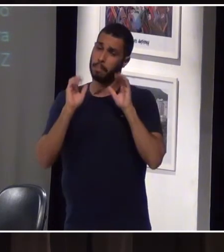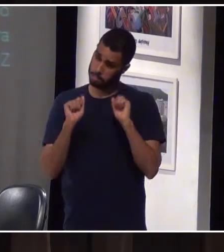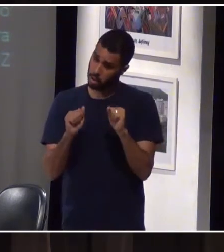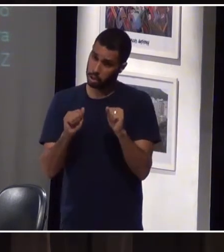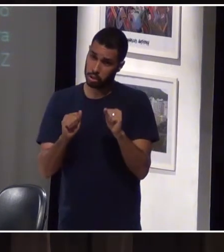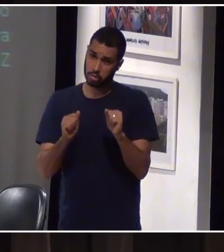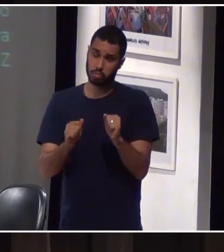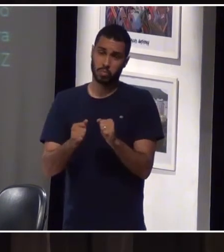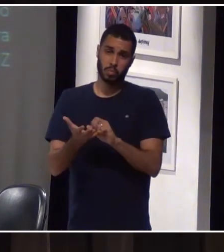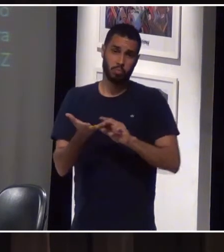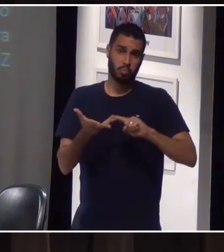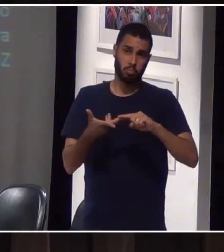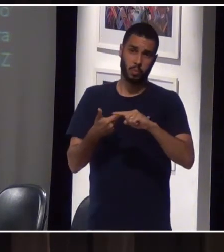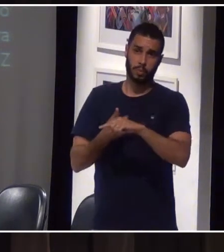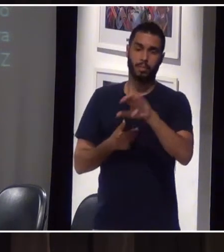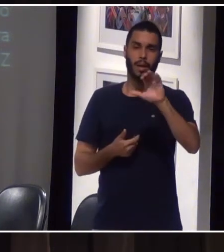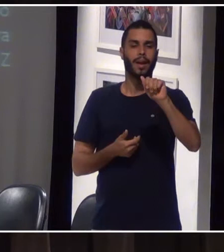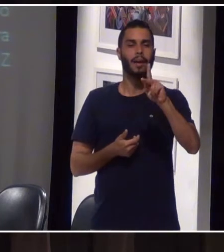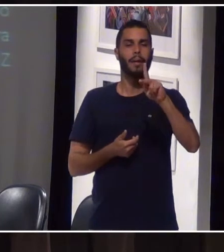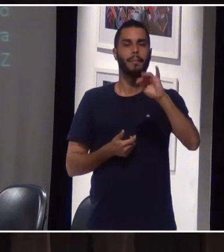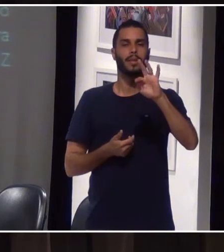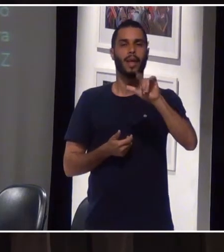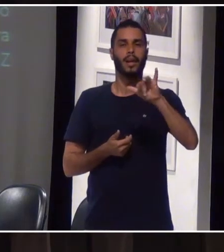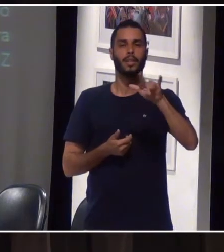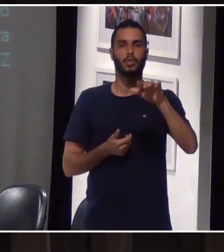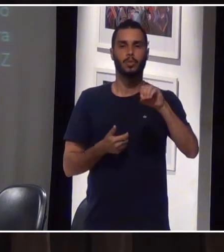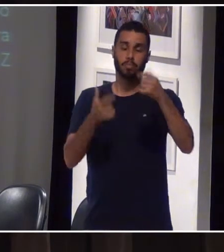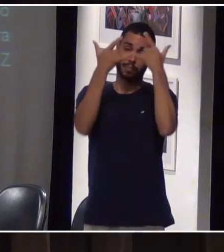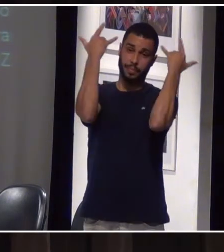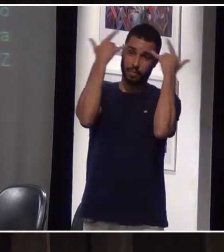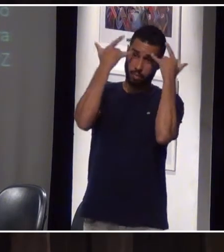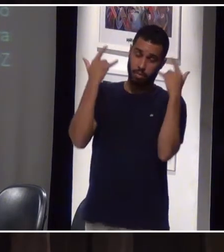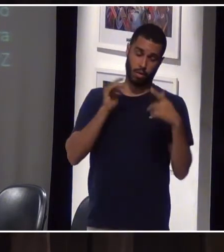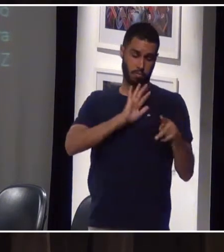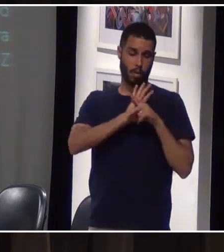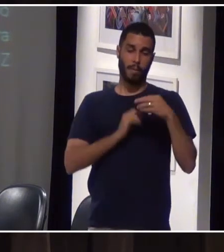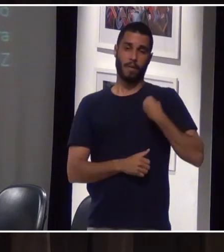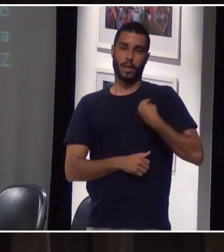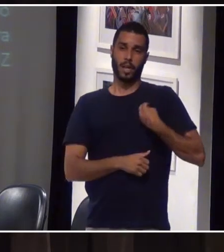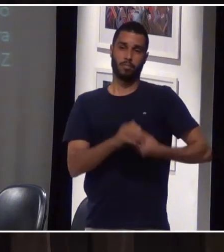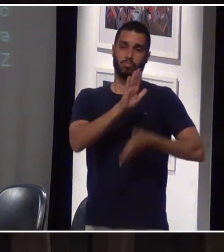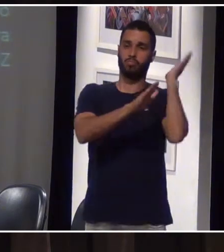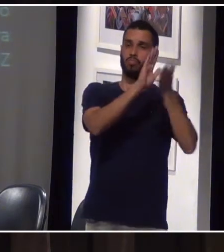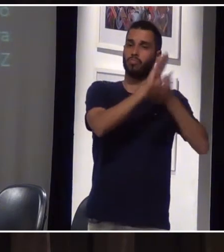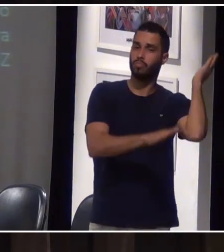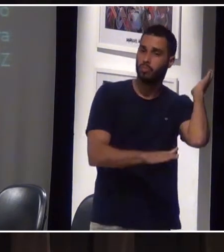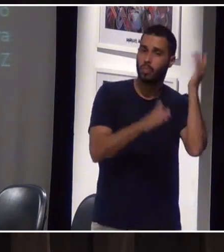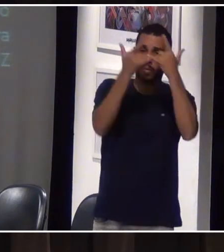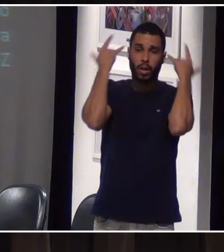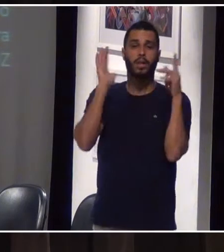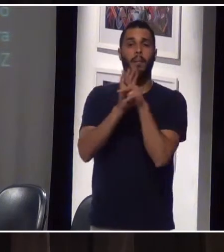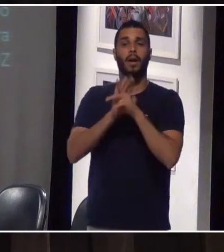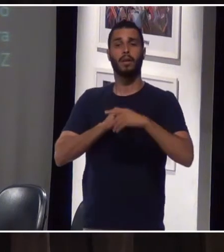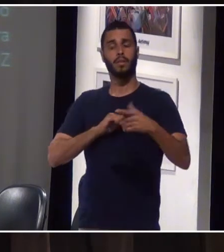formas. Capitalizam em qualidade de vida, por isso é legítimo investir em viagens. Capitalizam na